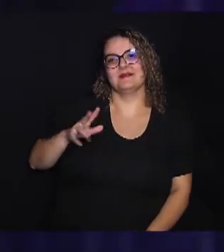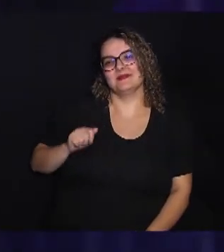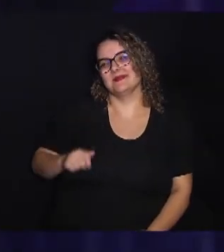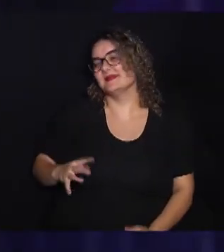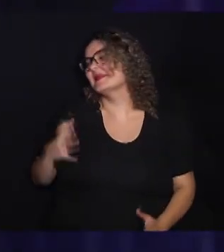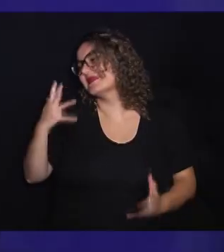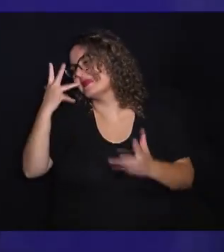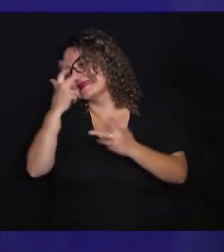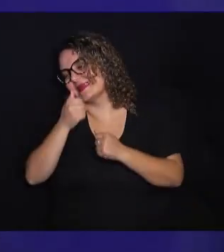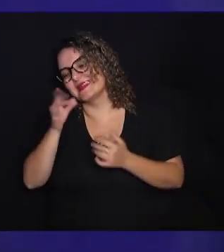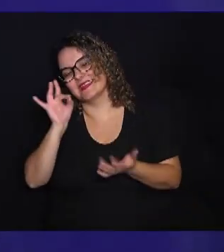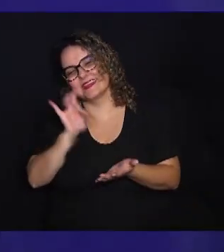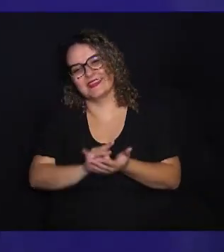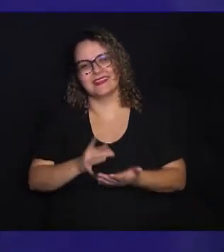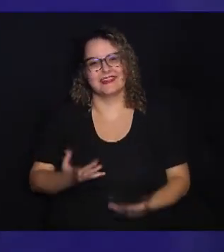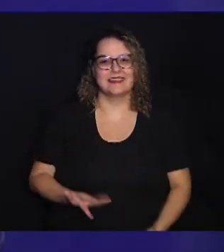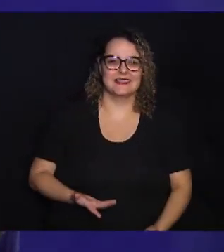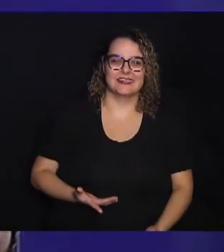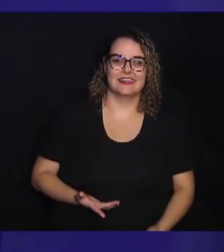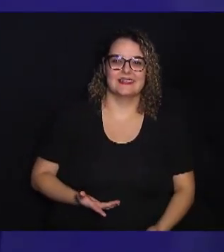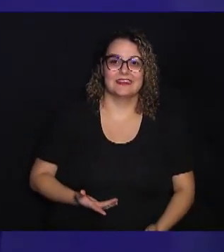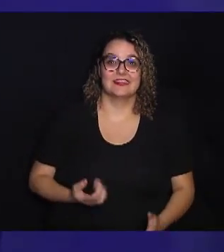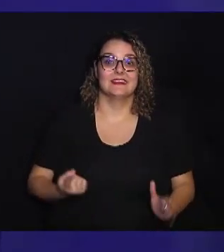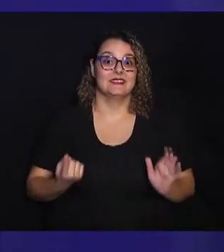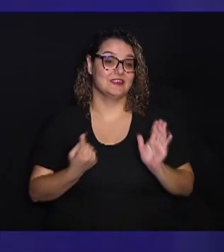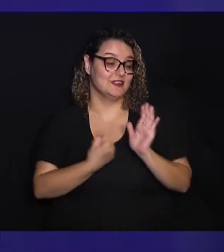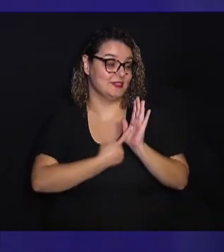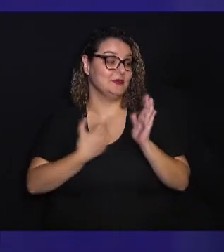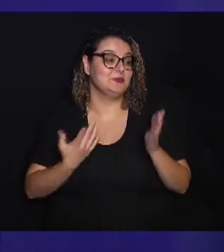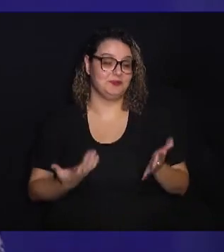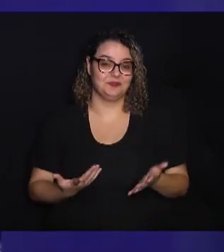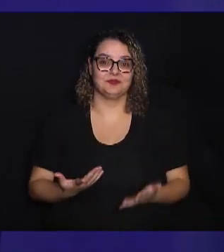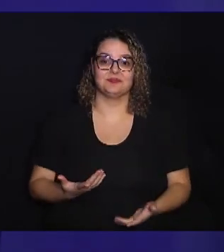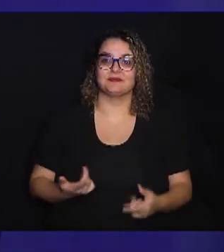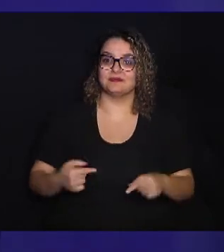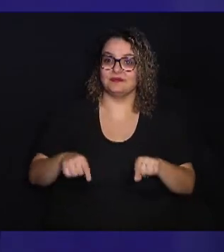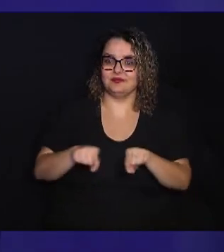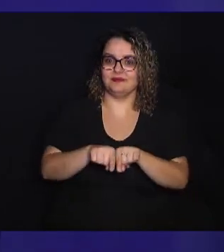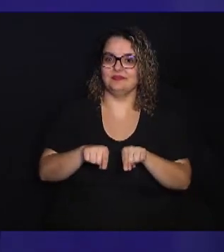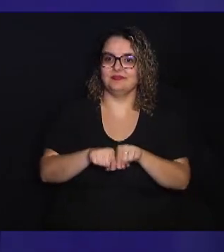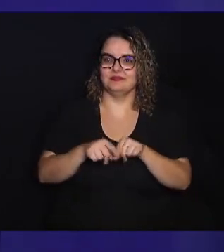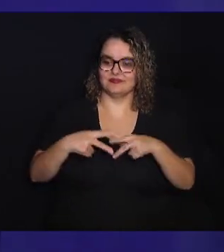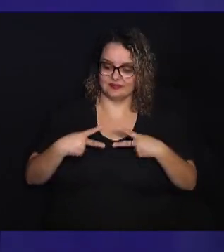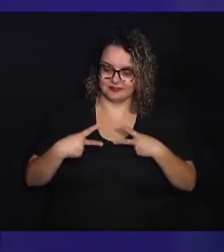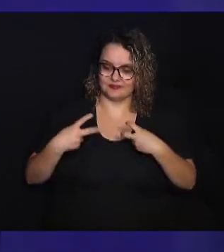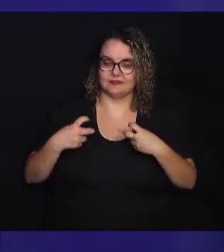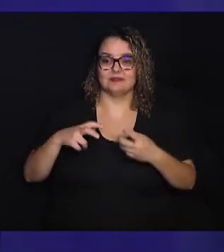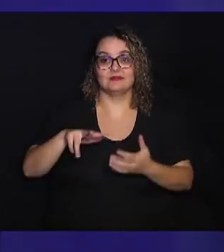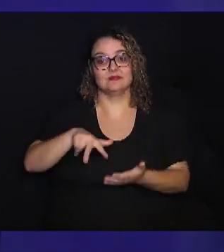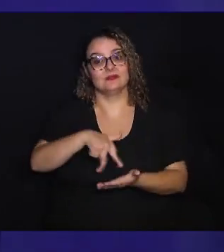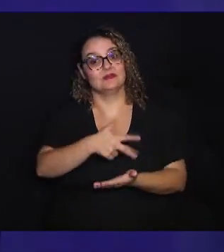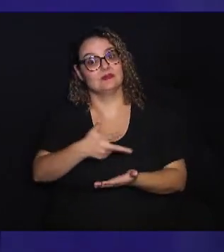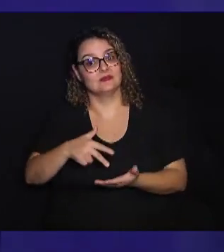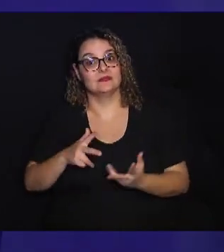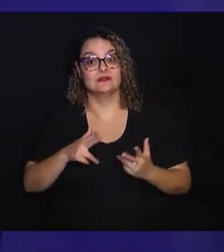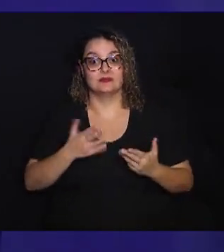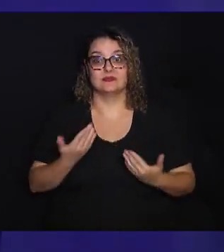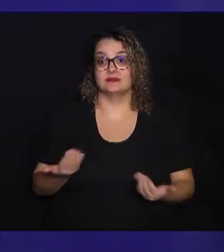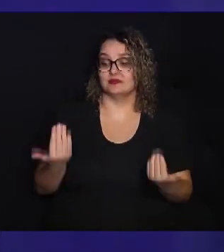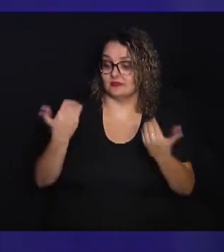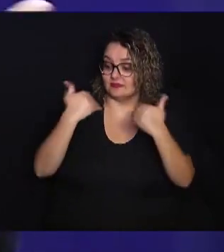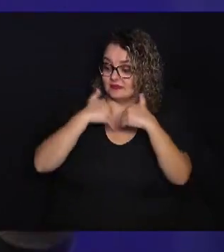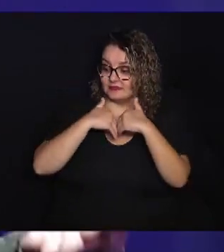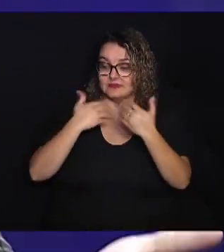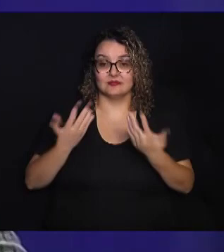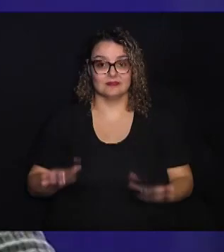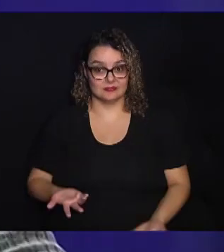lindo. Então isso ficou muito marcante, porque ela também se viu ali na dança enquanto bailarina, não só como aquela